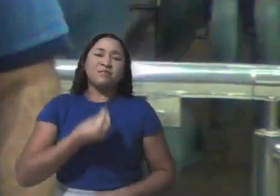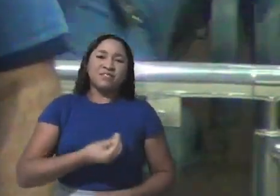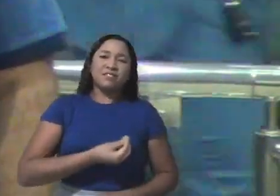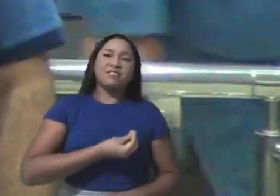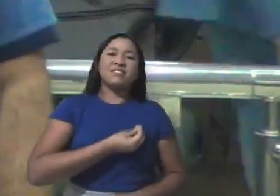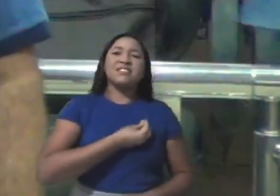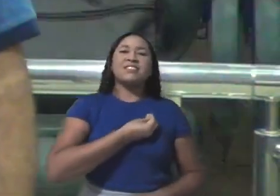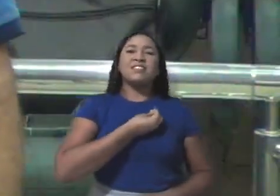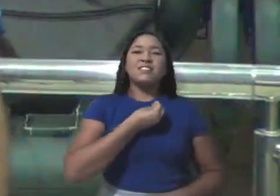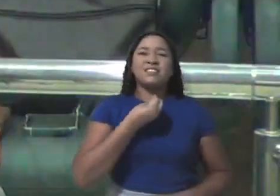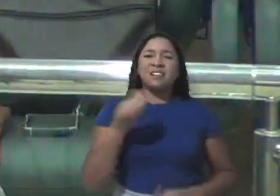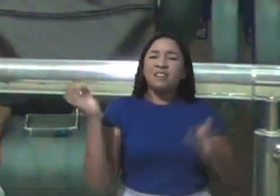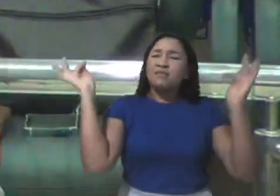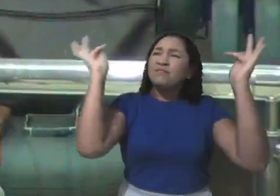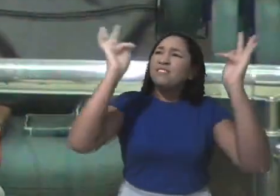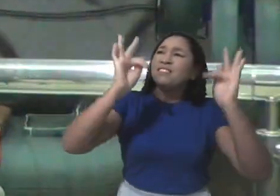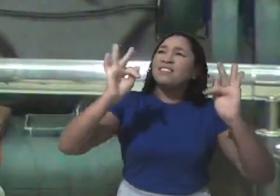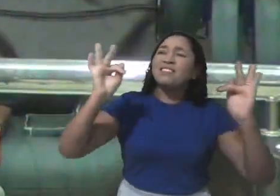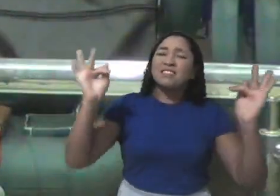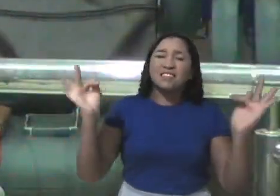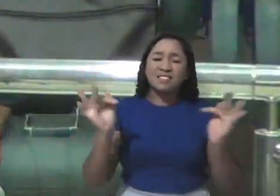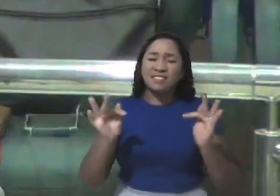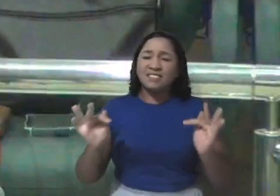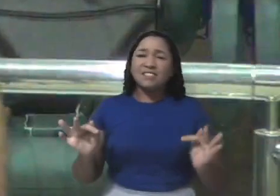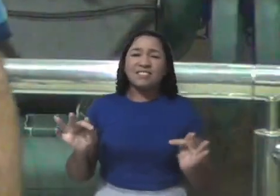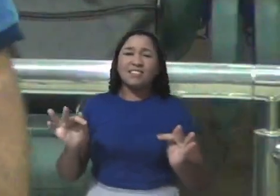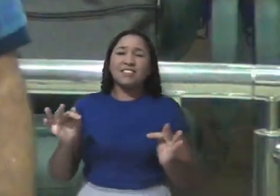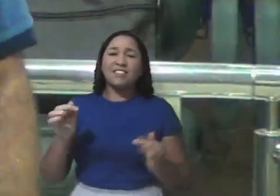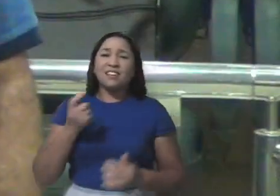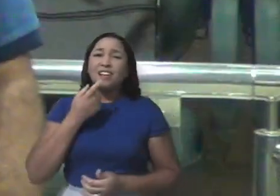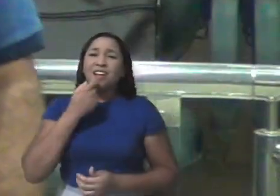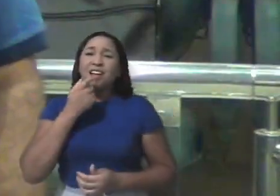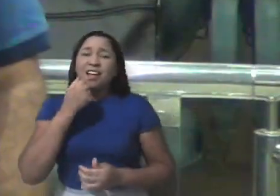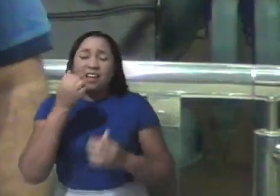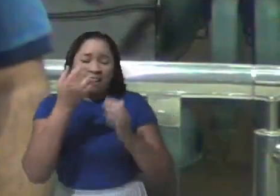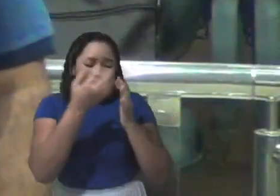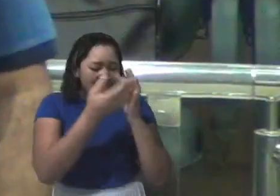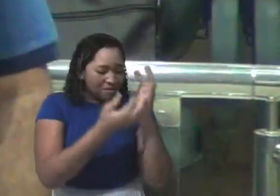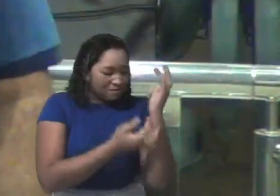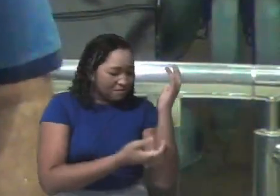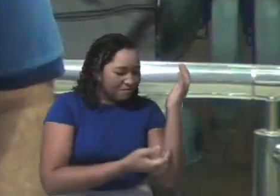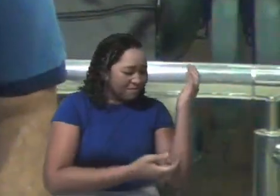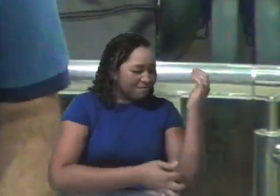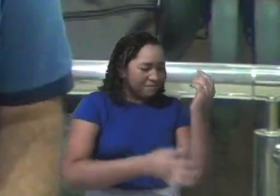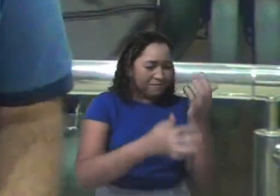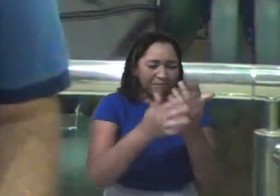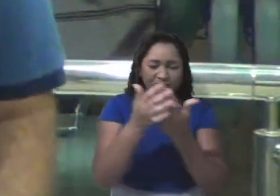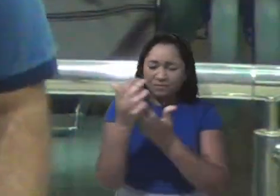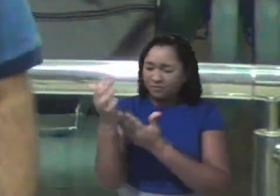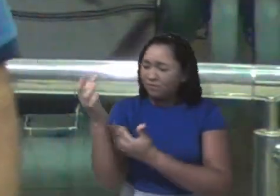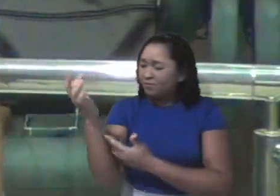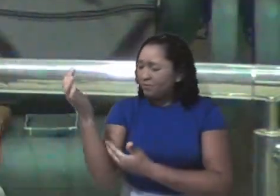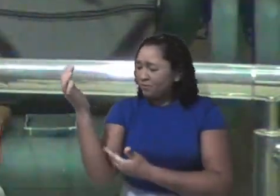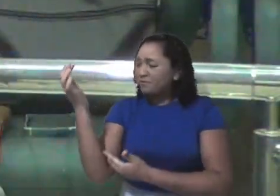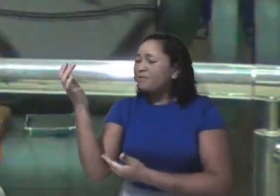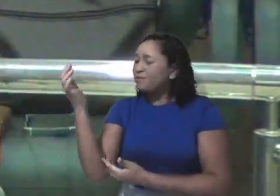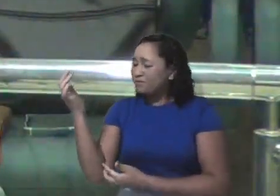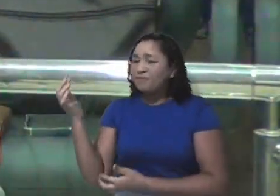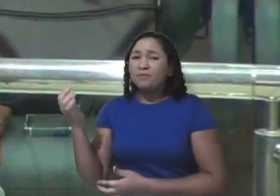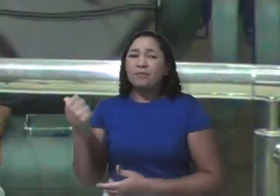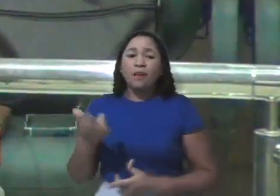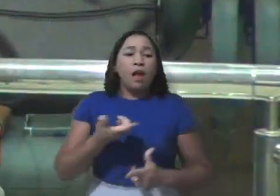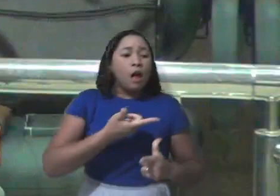coberta está pelo sangue que desceu na cruz.